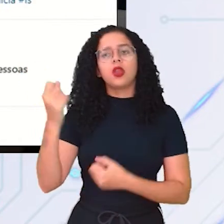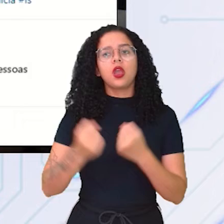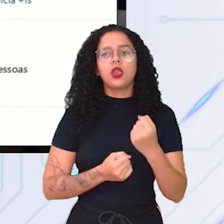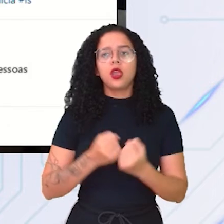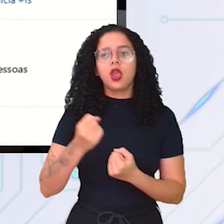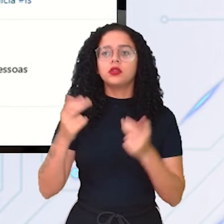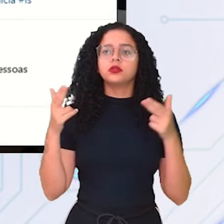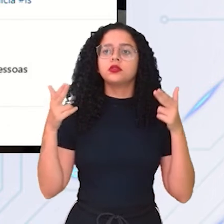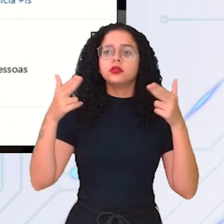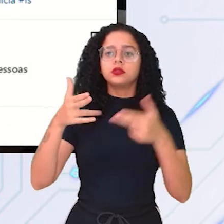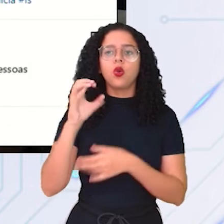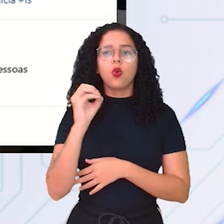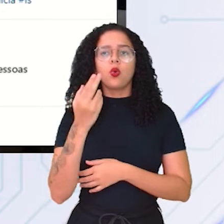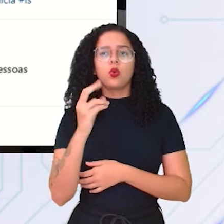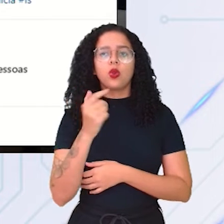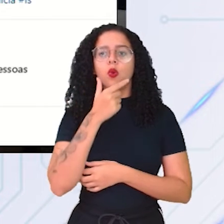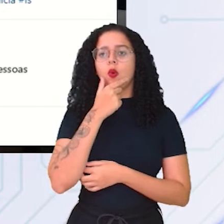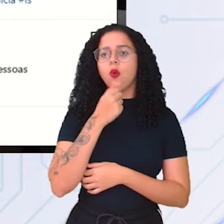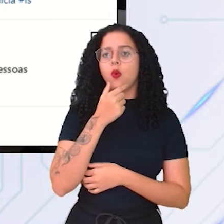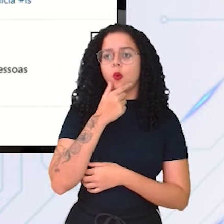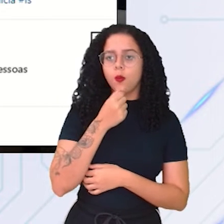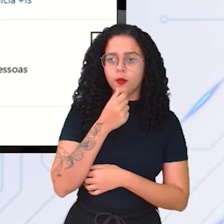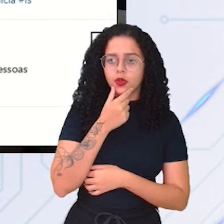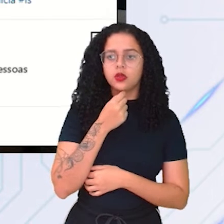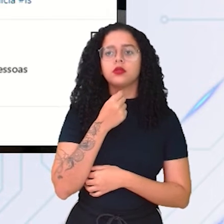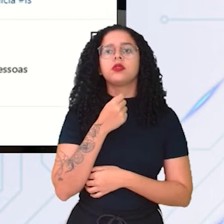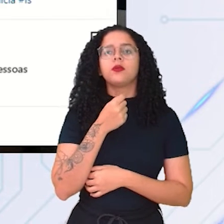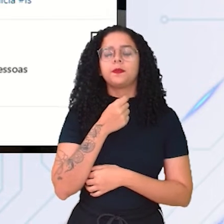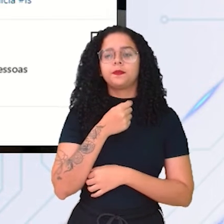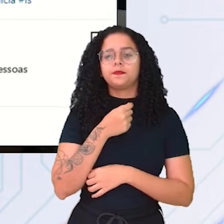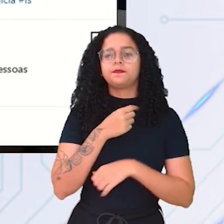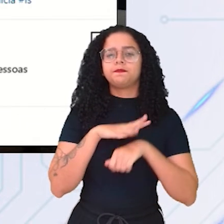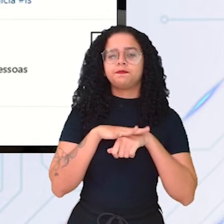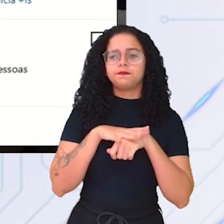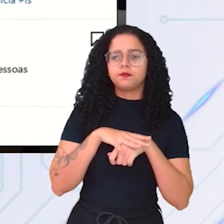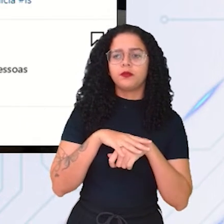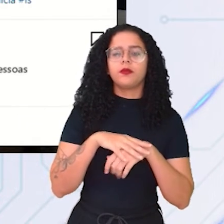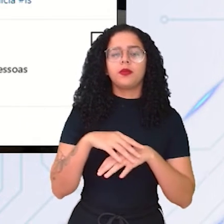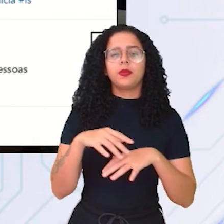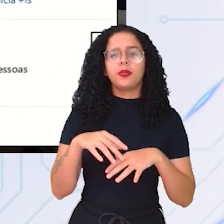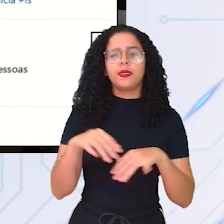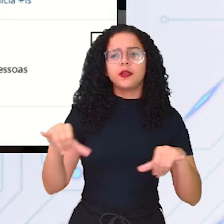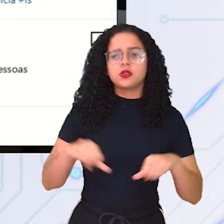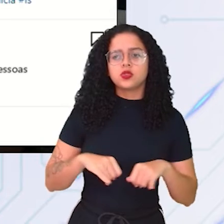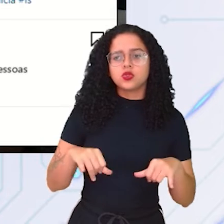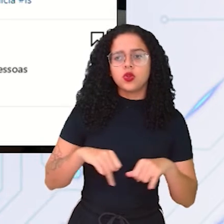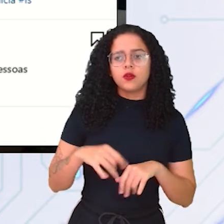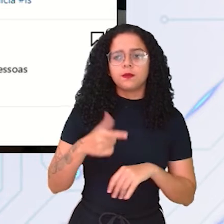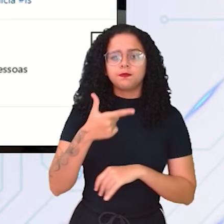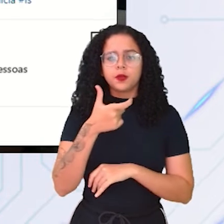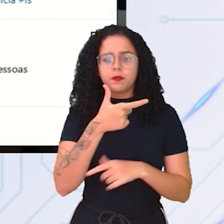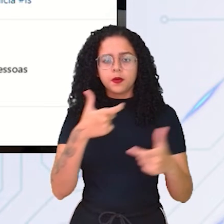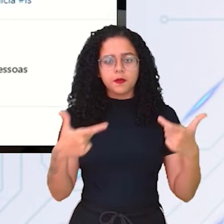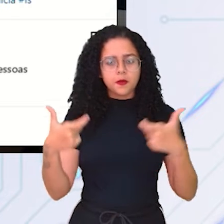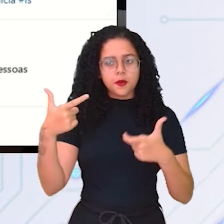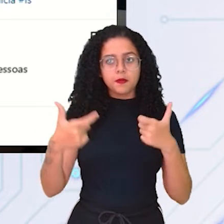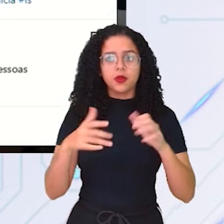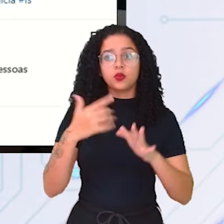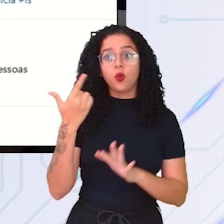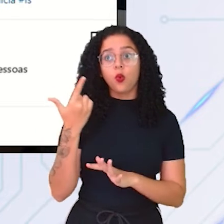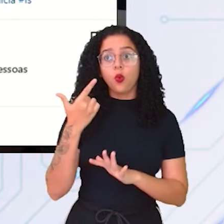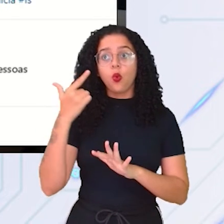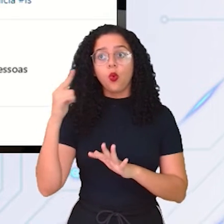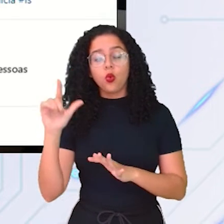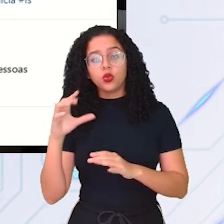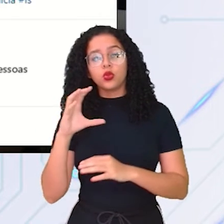Olinda e suspeito fica ferido após troca de tiros. Enquanto no outro, no Instagram do Alerta Campo Grande, né,